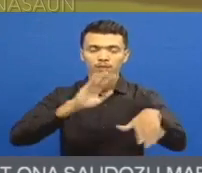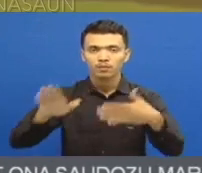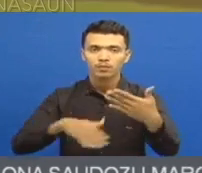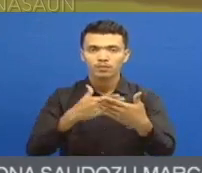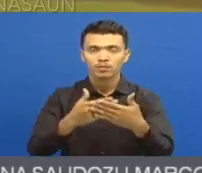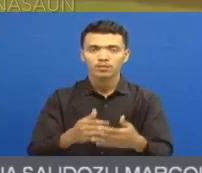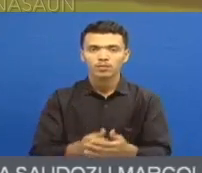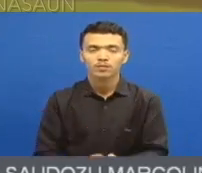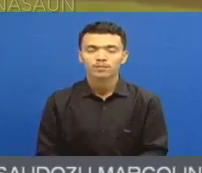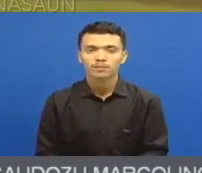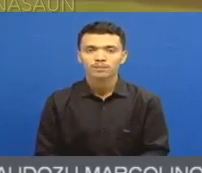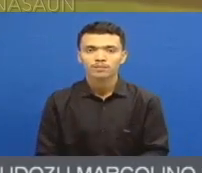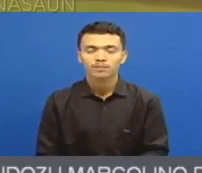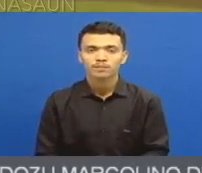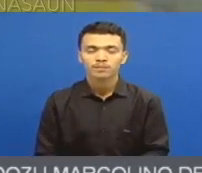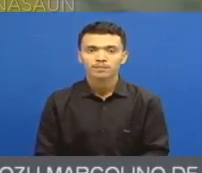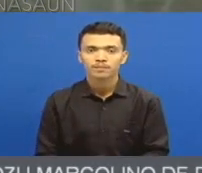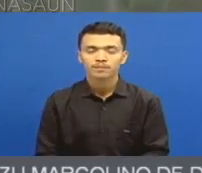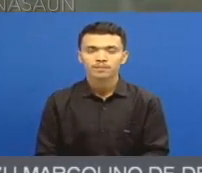tanto horizontal como vertical.